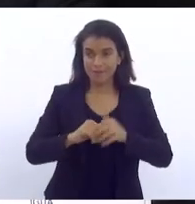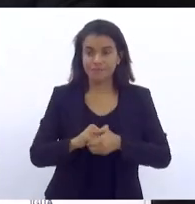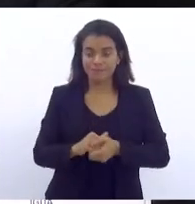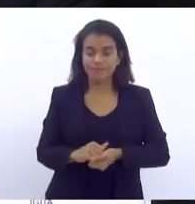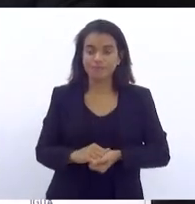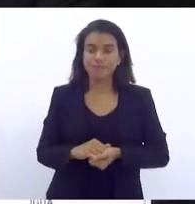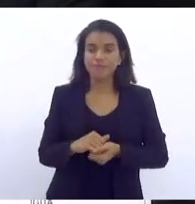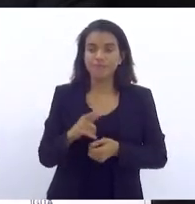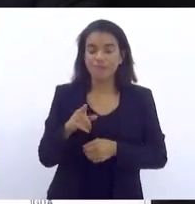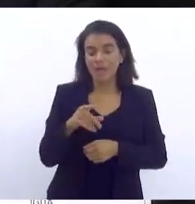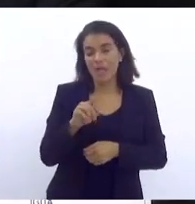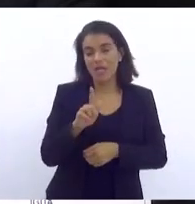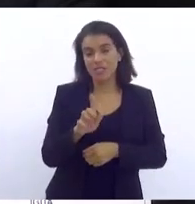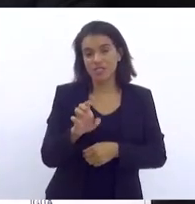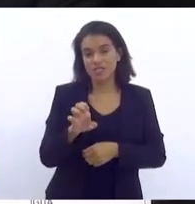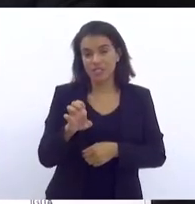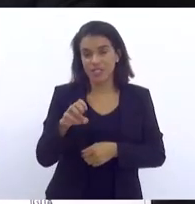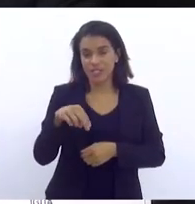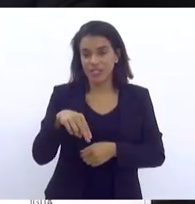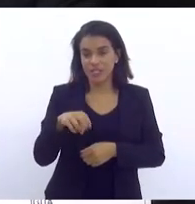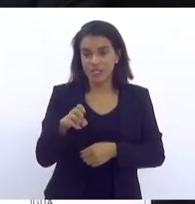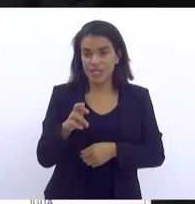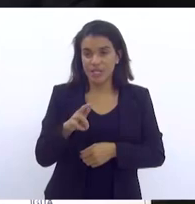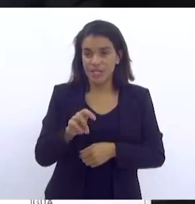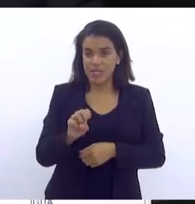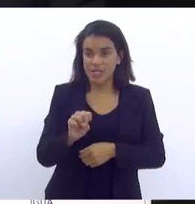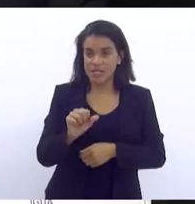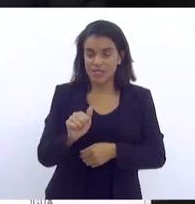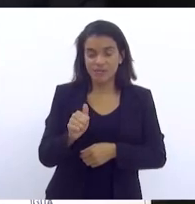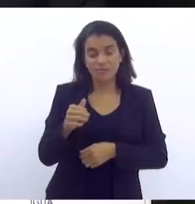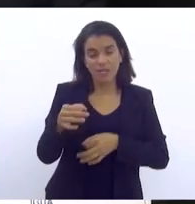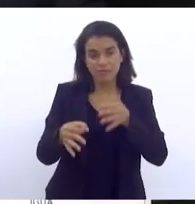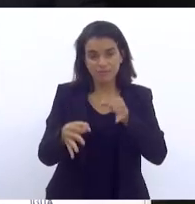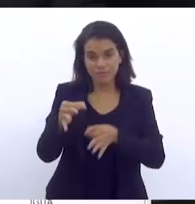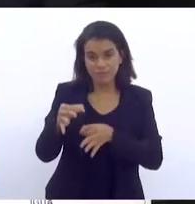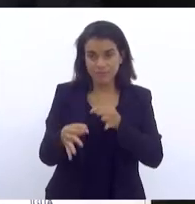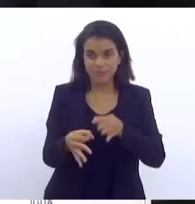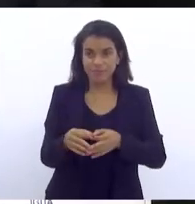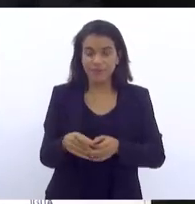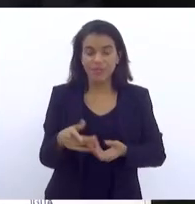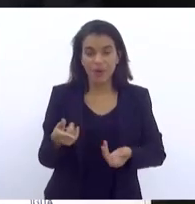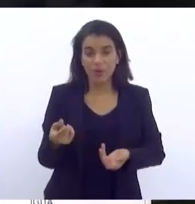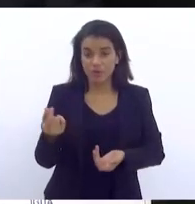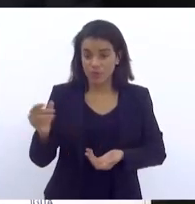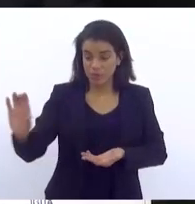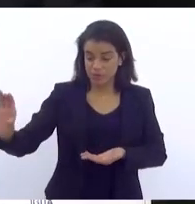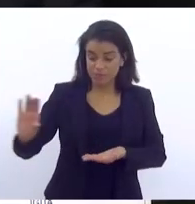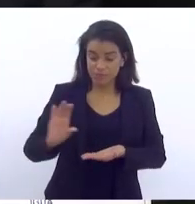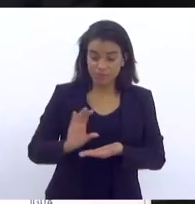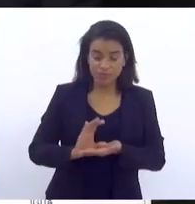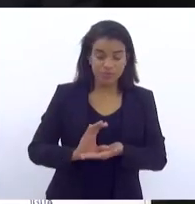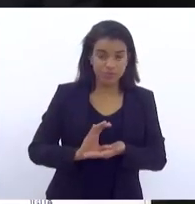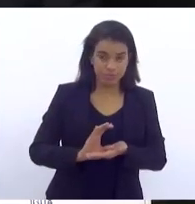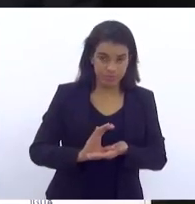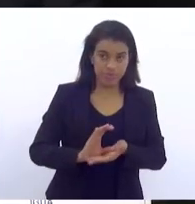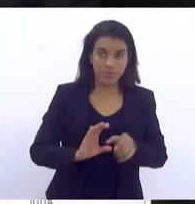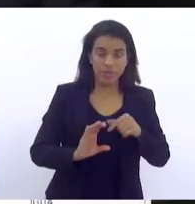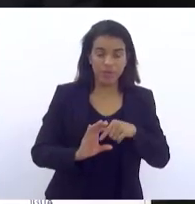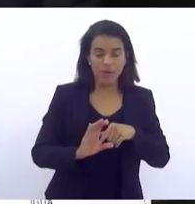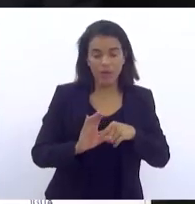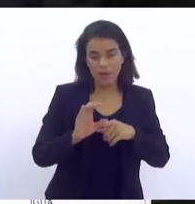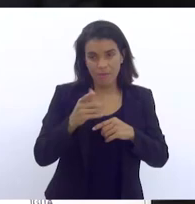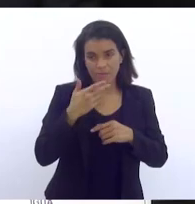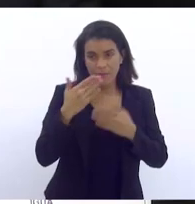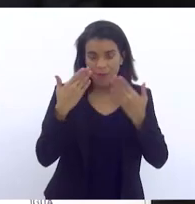submetidos à gencia para fim de julgamento então Eh desses investimentos especificamente apontados